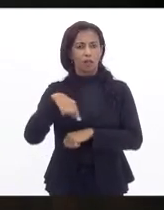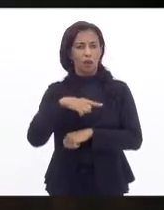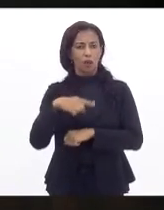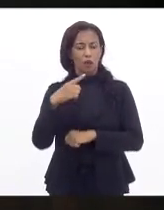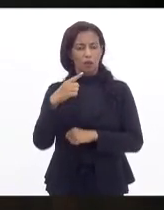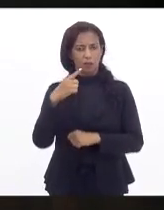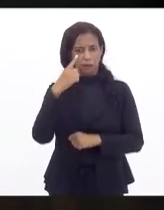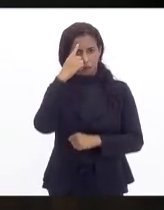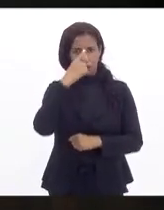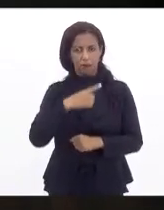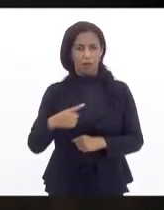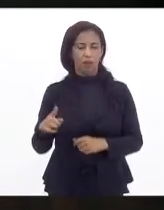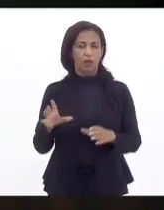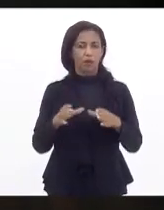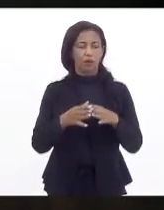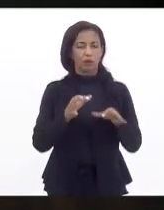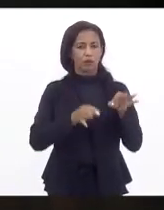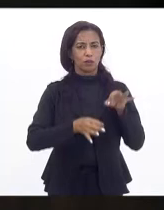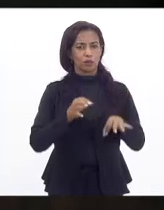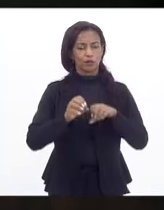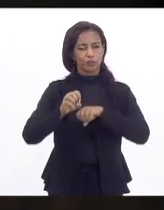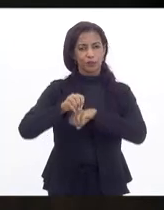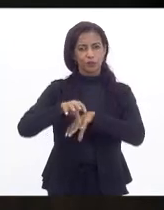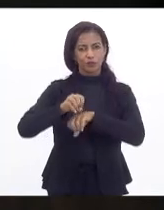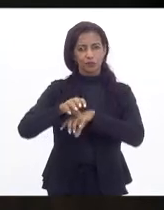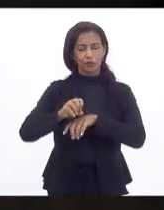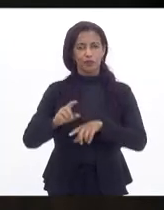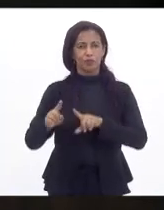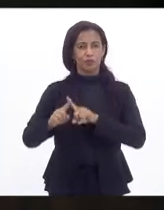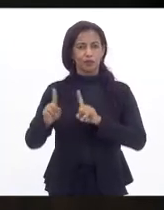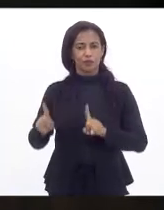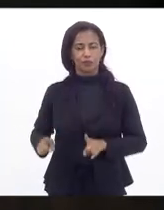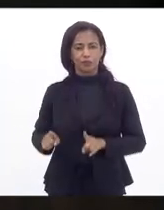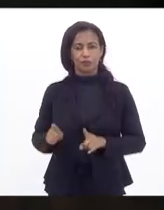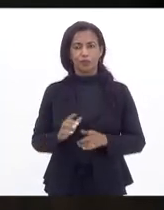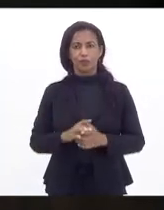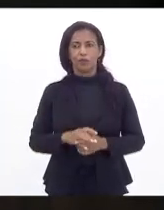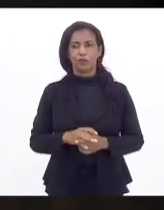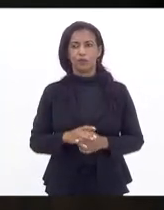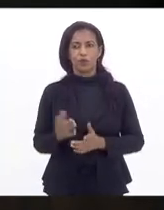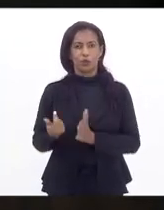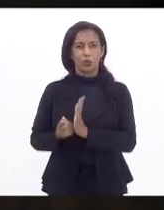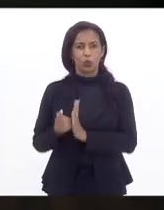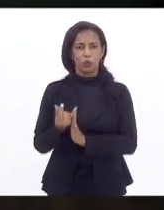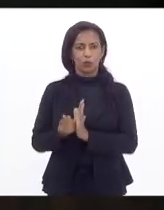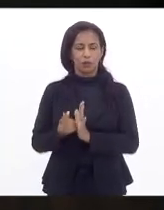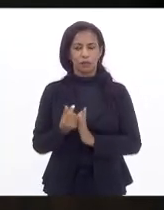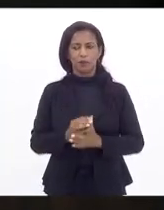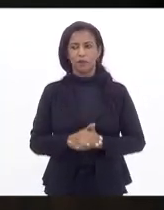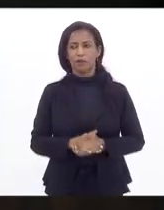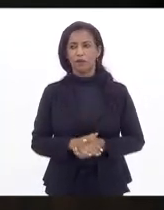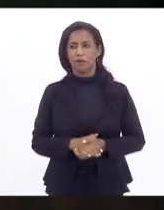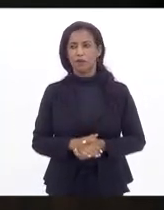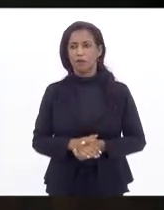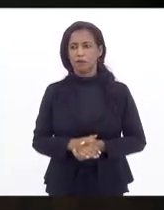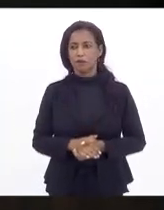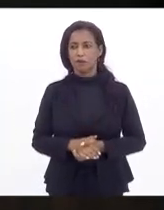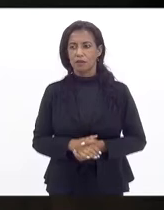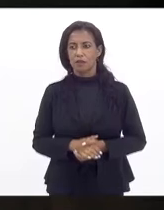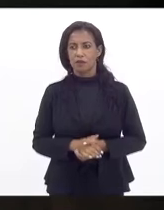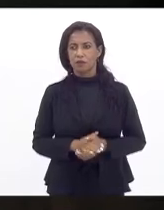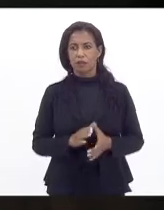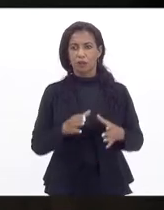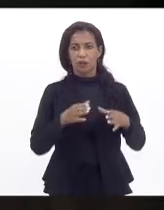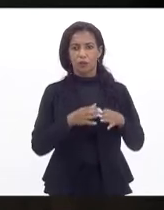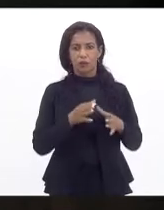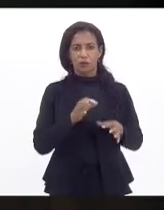Perante pareceres das comissões de Constituição, Justiça, de Educação, Servidores Públicos e de Orçamento. Para emitir parecer pela Comissão de